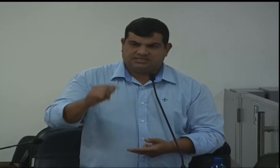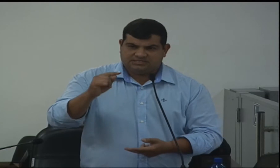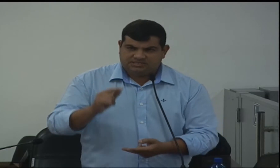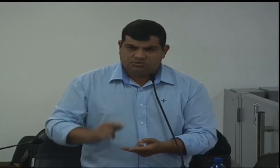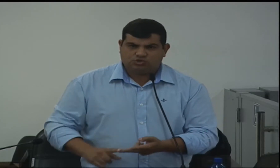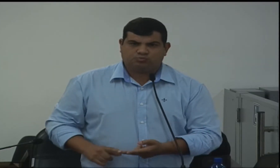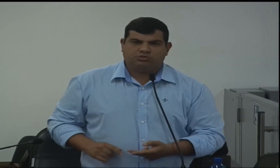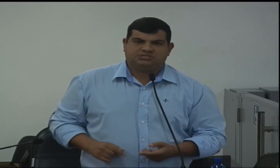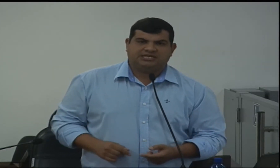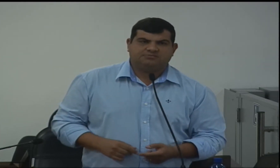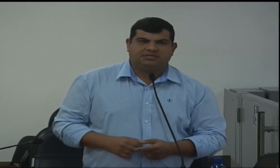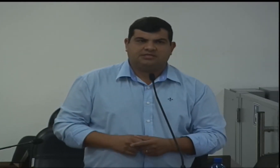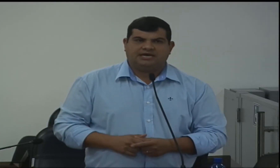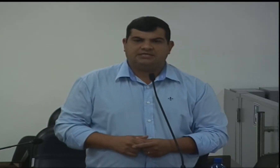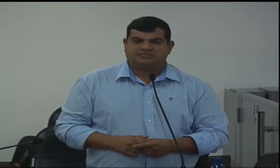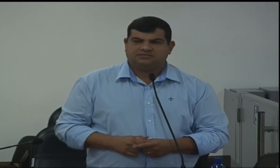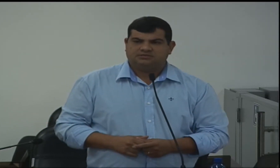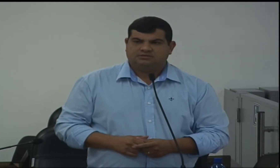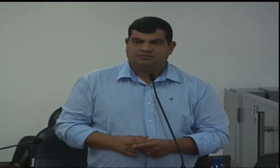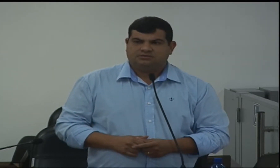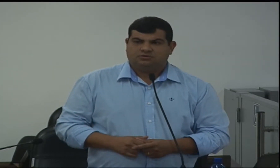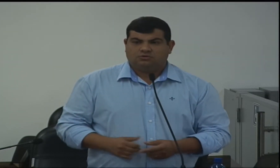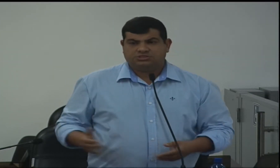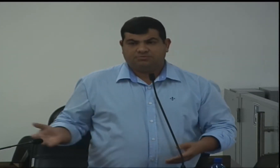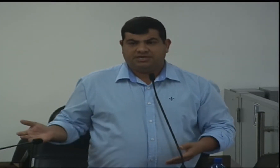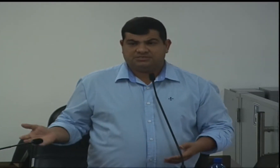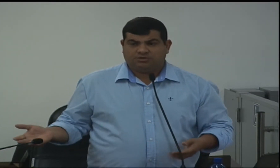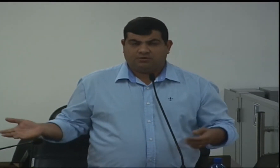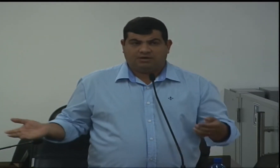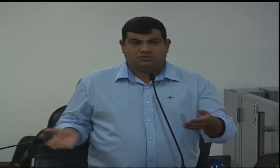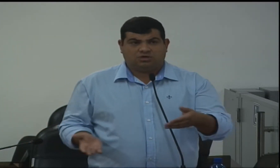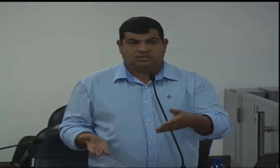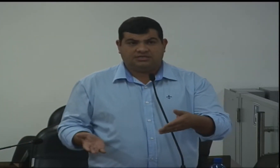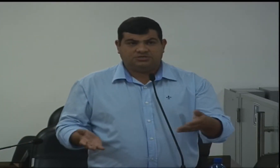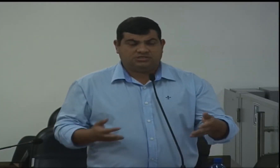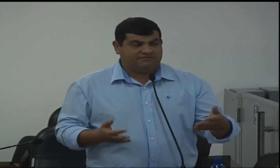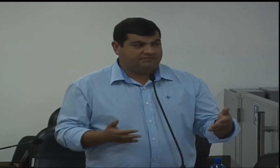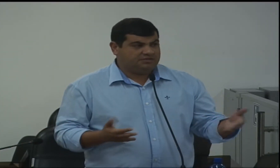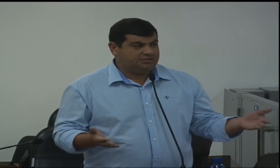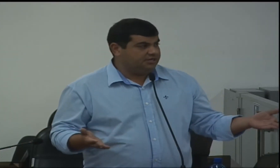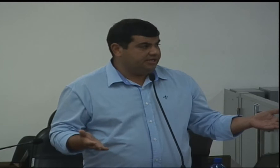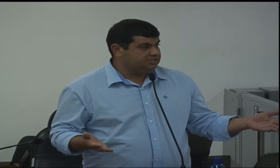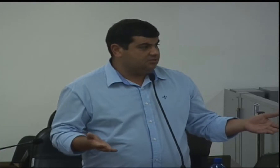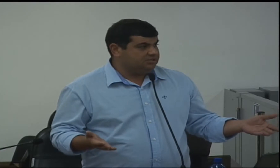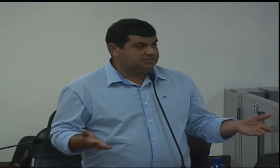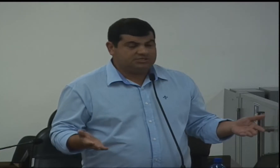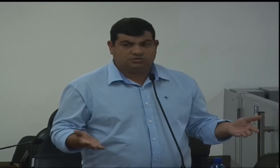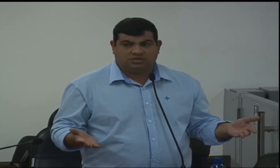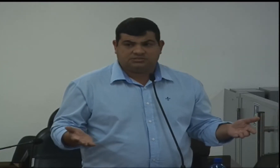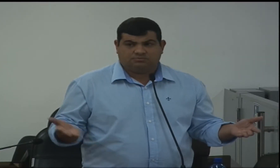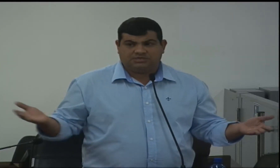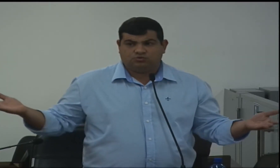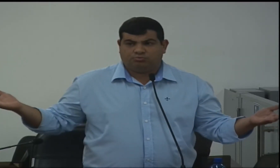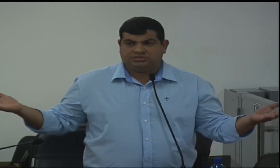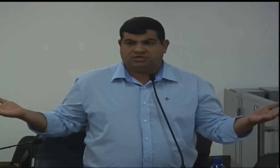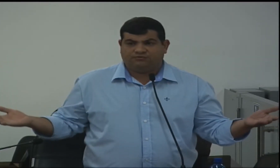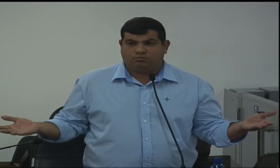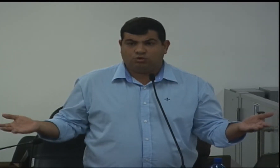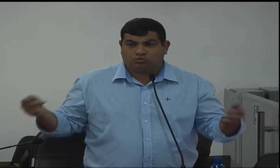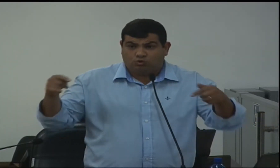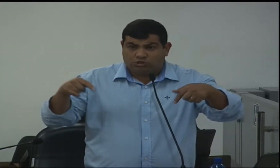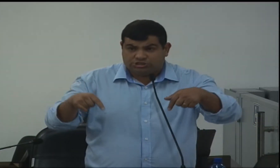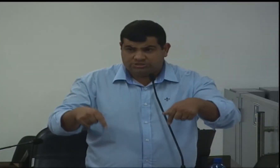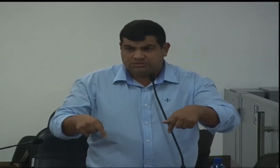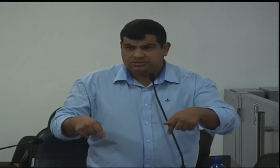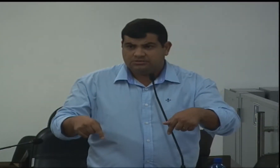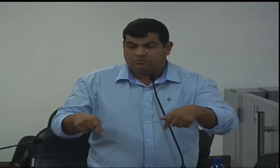os assassinos dos policiais militares. Hoje mesmo, era 4 horas da tarde, eu estava vendo na internet, era umas 6 horas, mais um policial foi